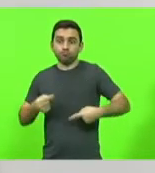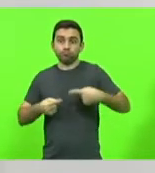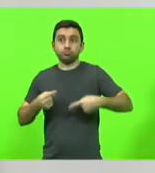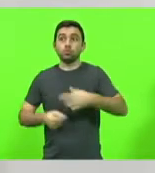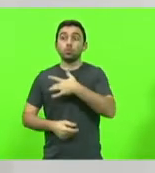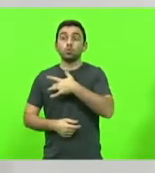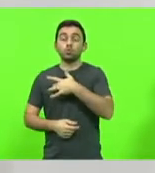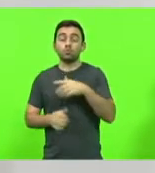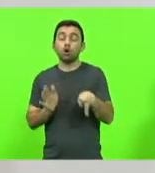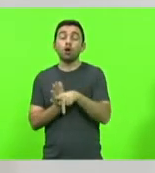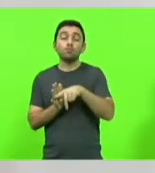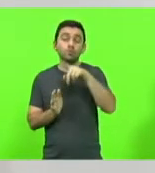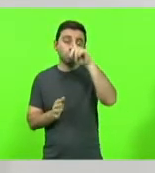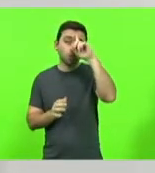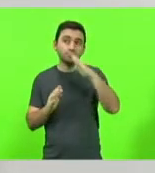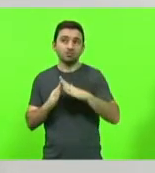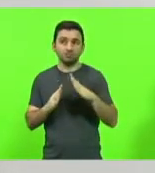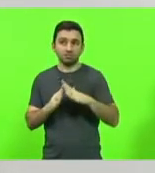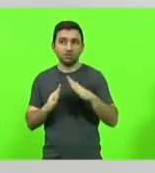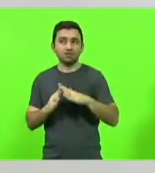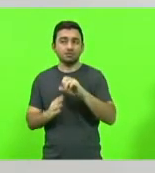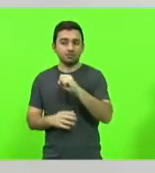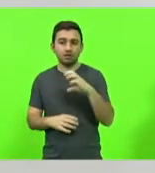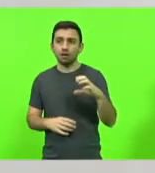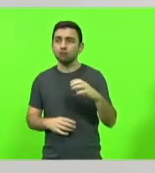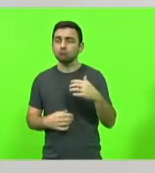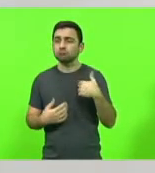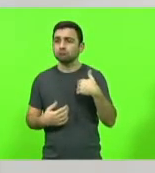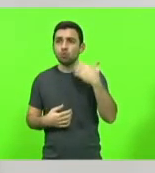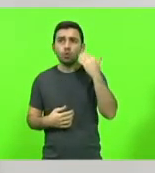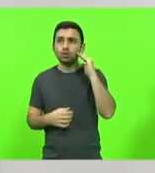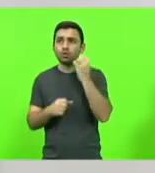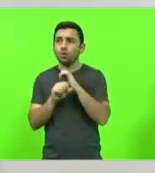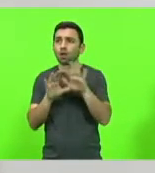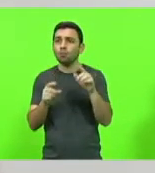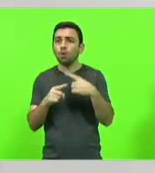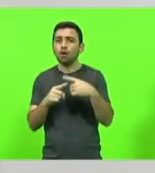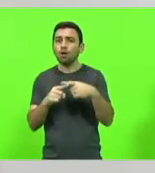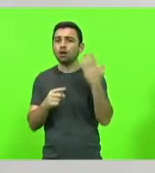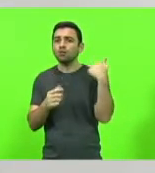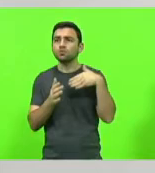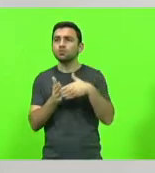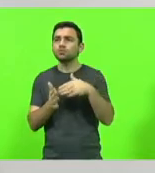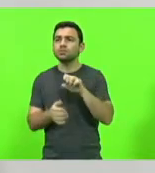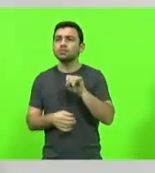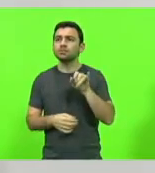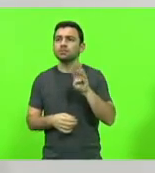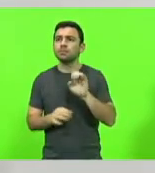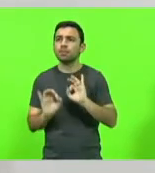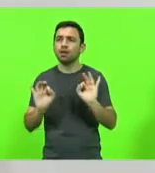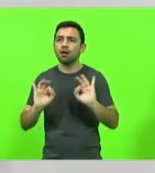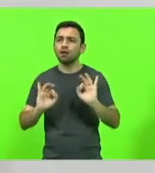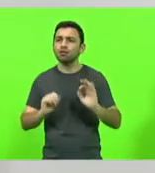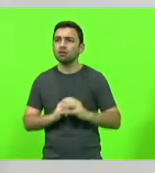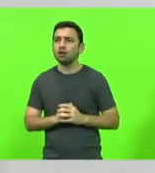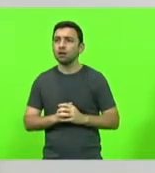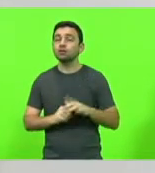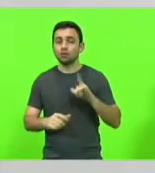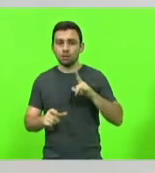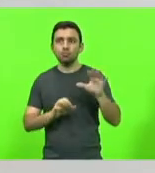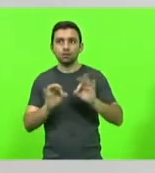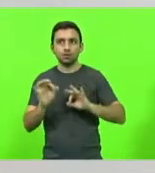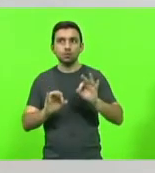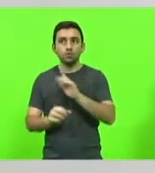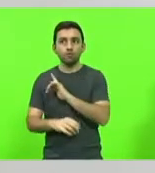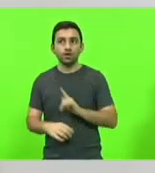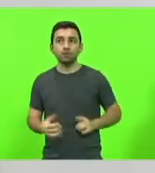não entendemos a razão disso não ter acontecido na última CIB. Há um plano enorme do governo de zerar,